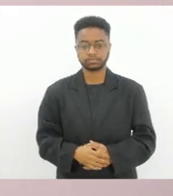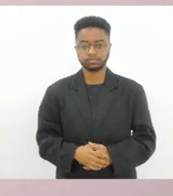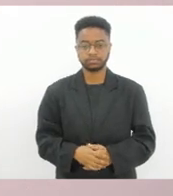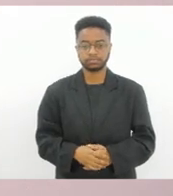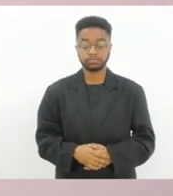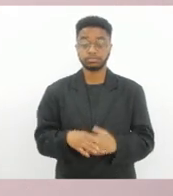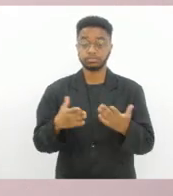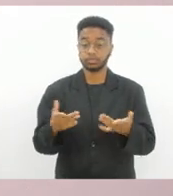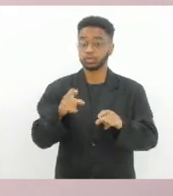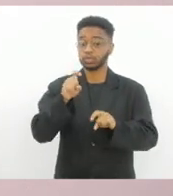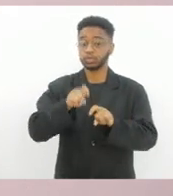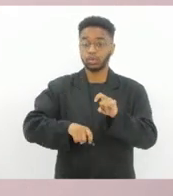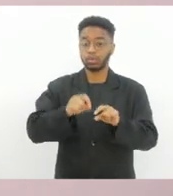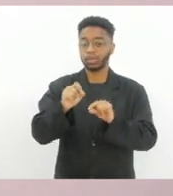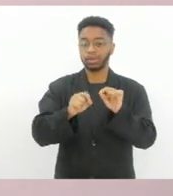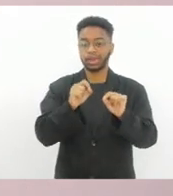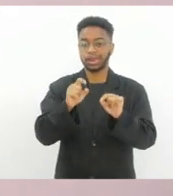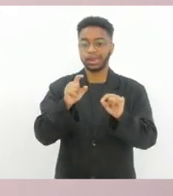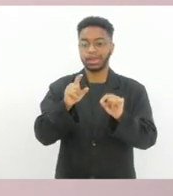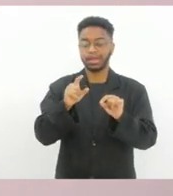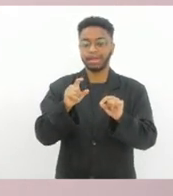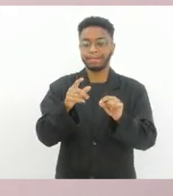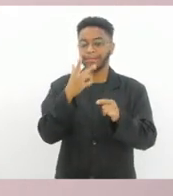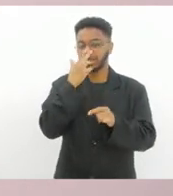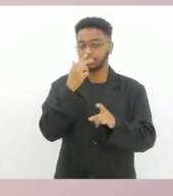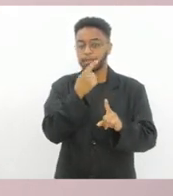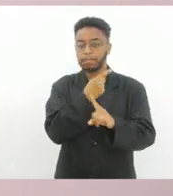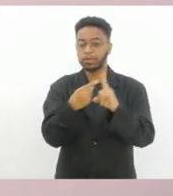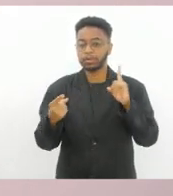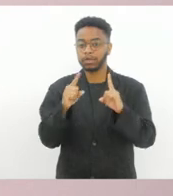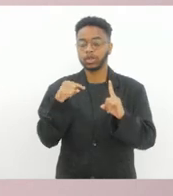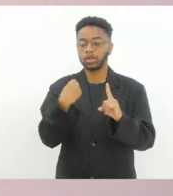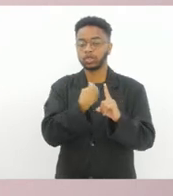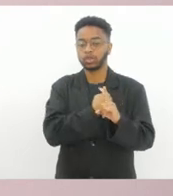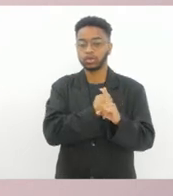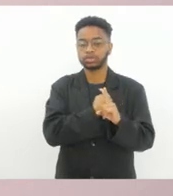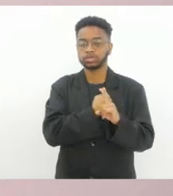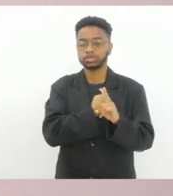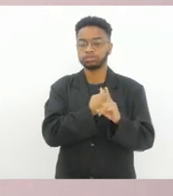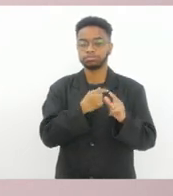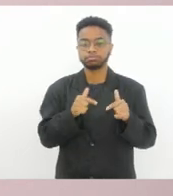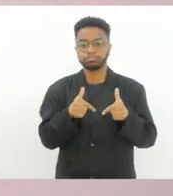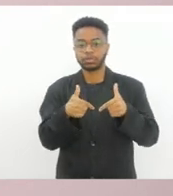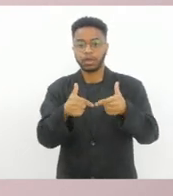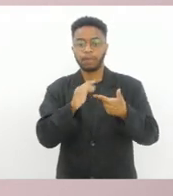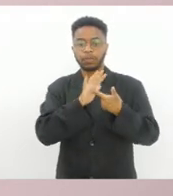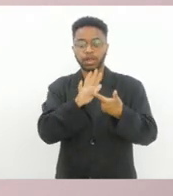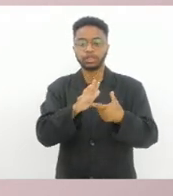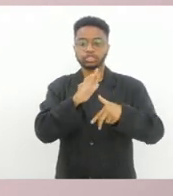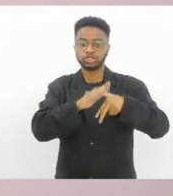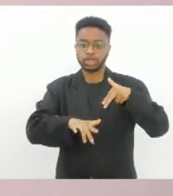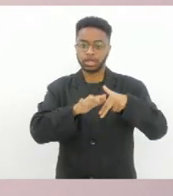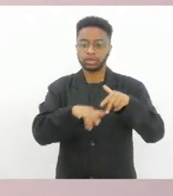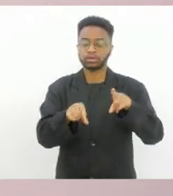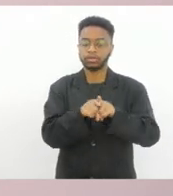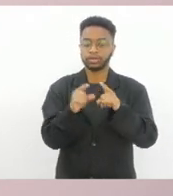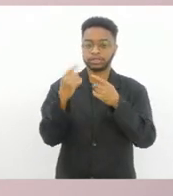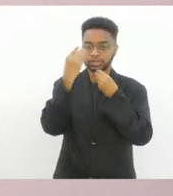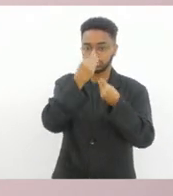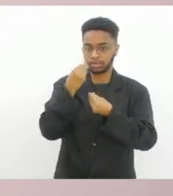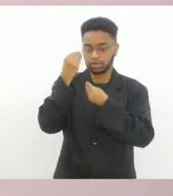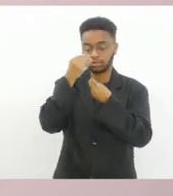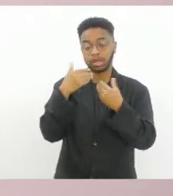Então, o estupro ele entra nesse lugar de proibir com que a gente possa exercer o nosso gênero e a nossa sexualidade.